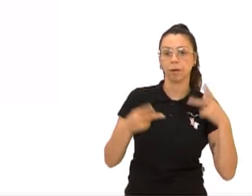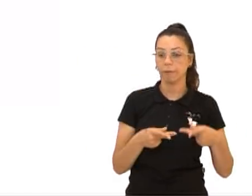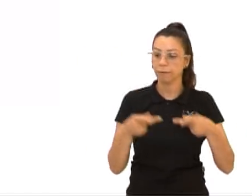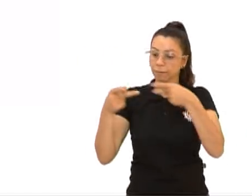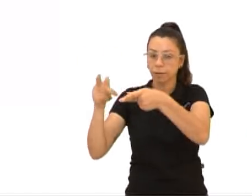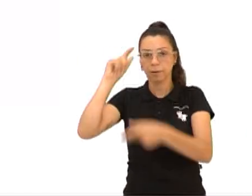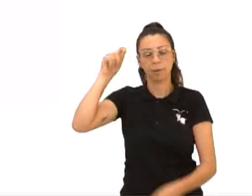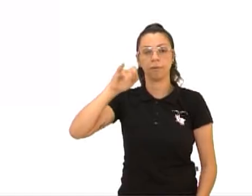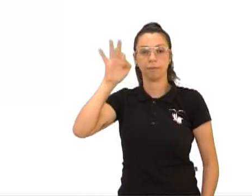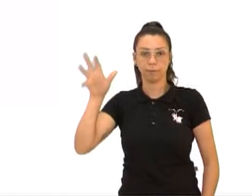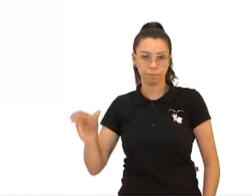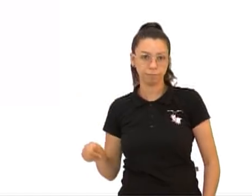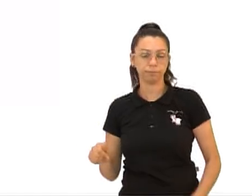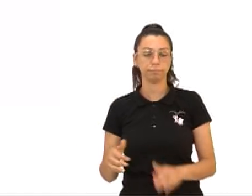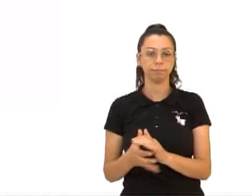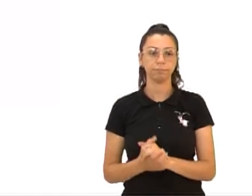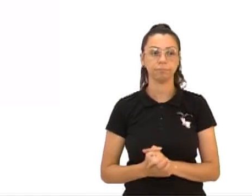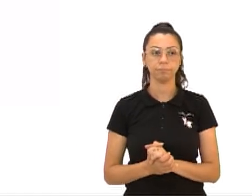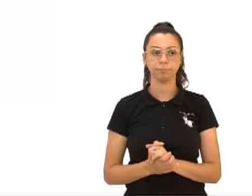né?